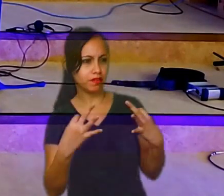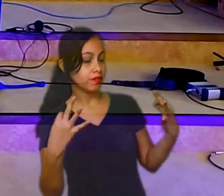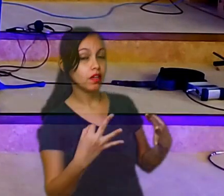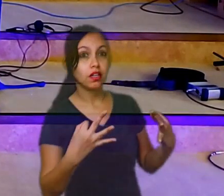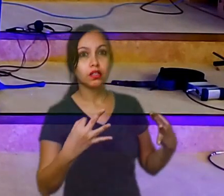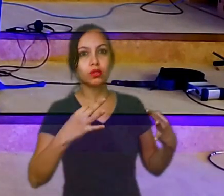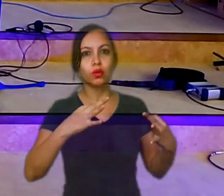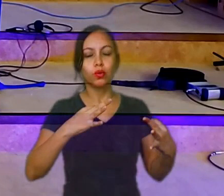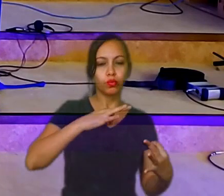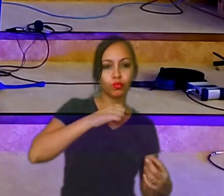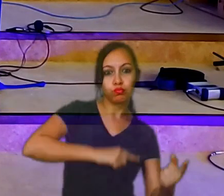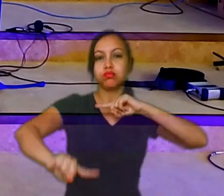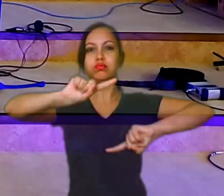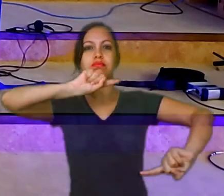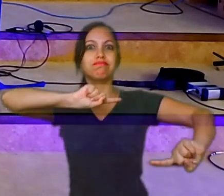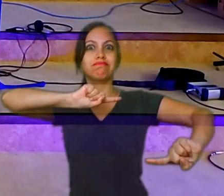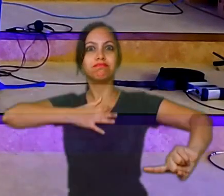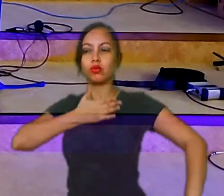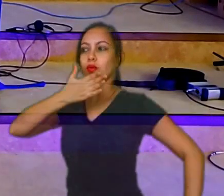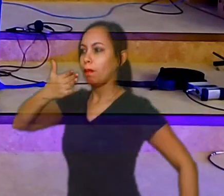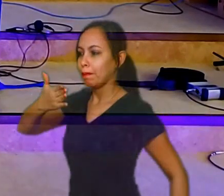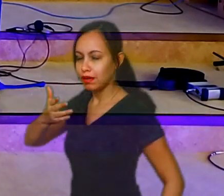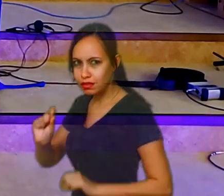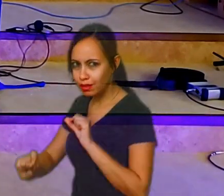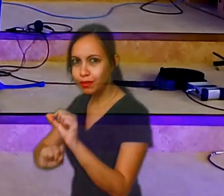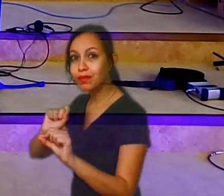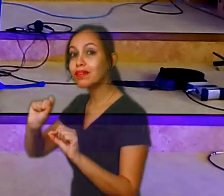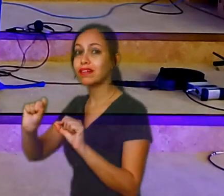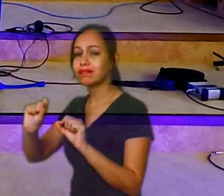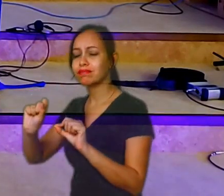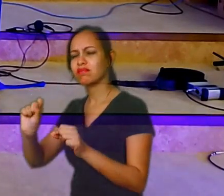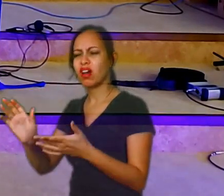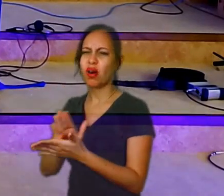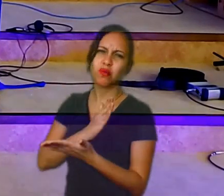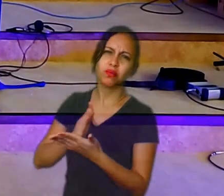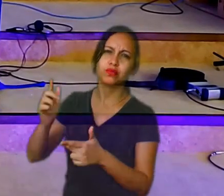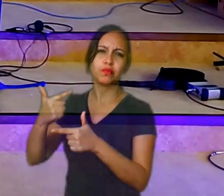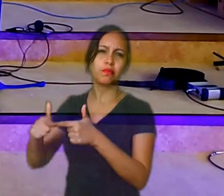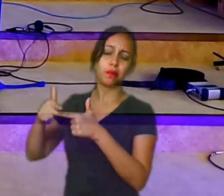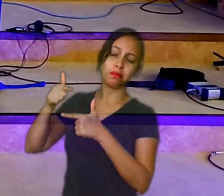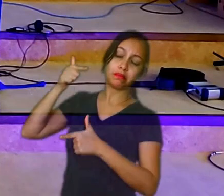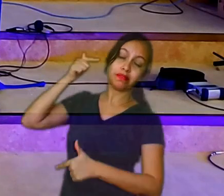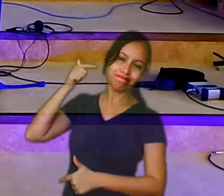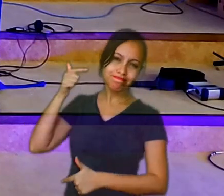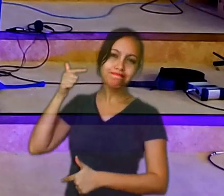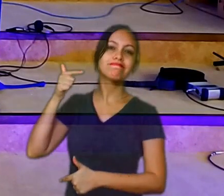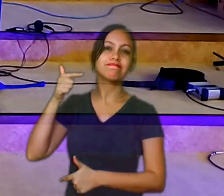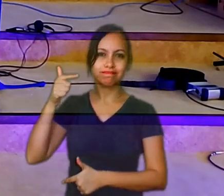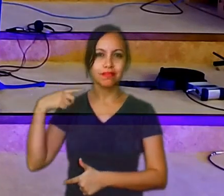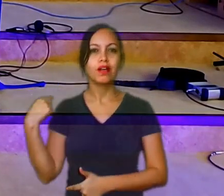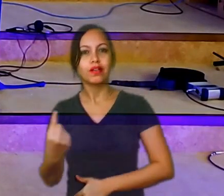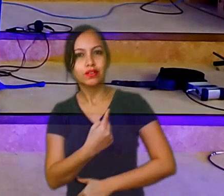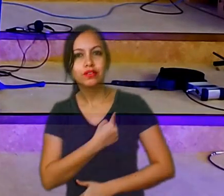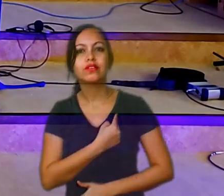E de repente nós somos surpreendidos por algumas adversidades. Somos